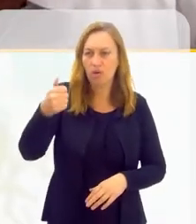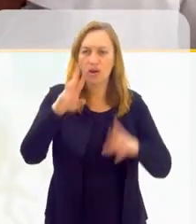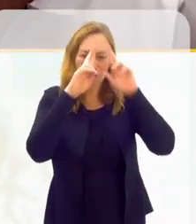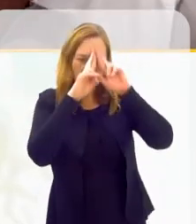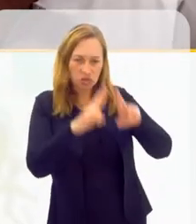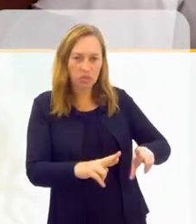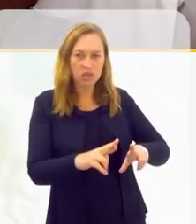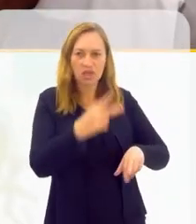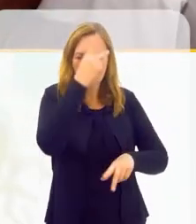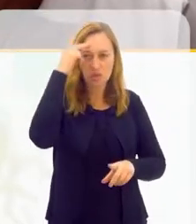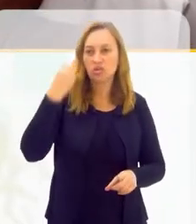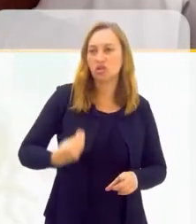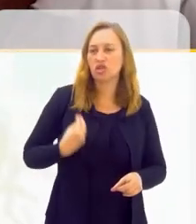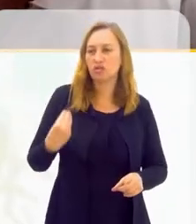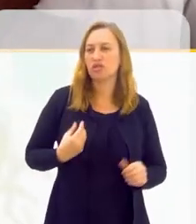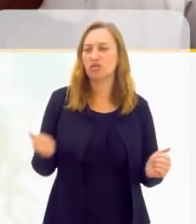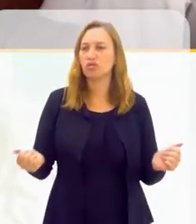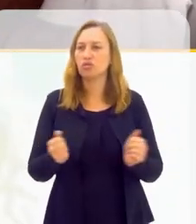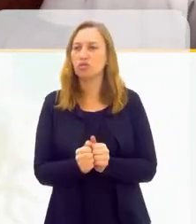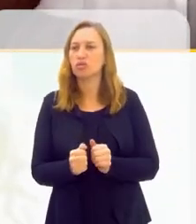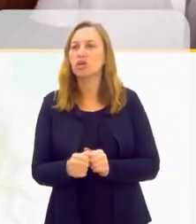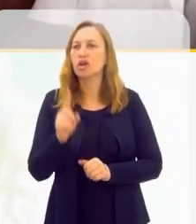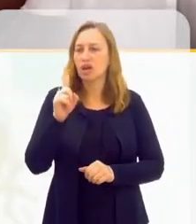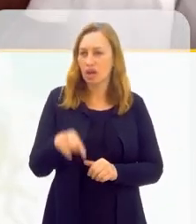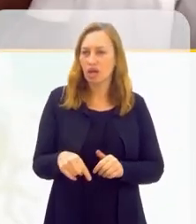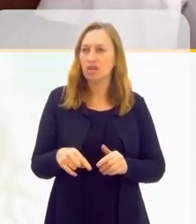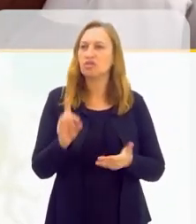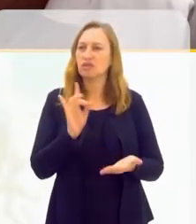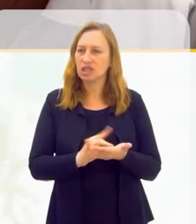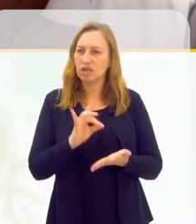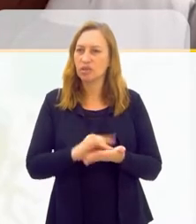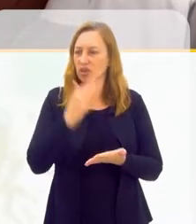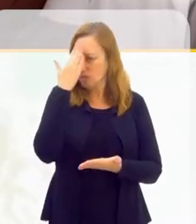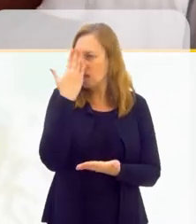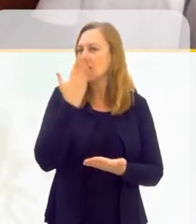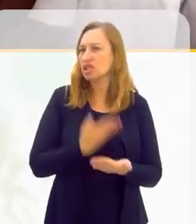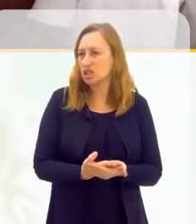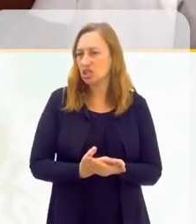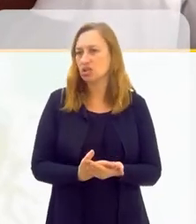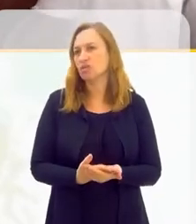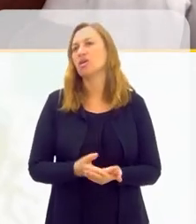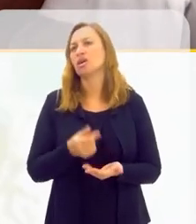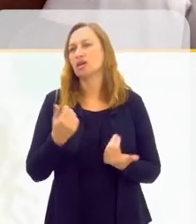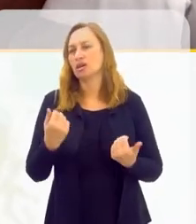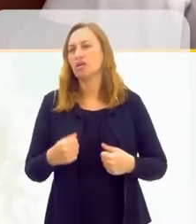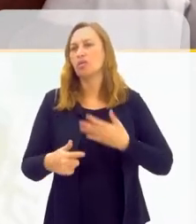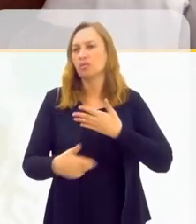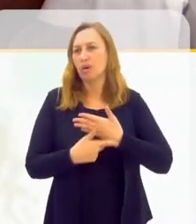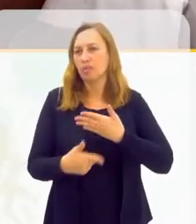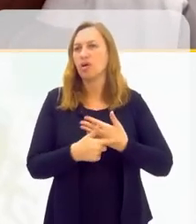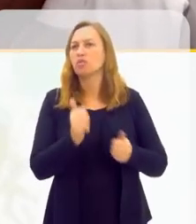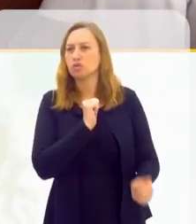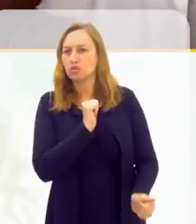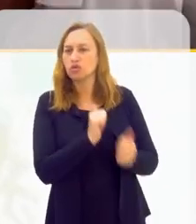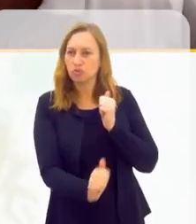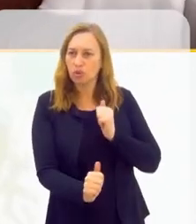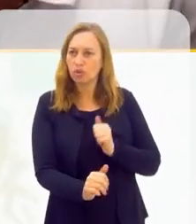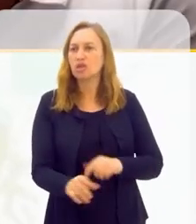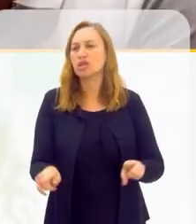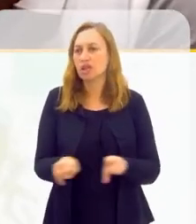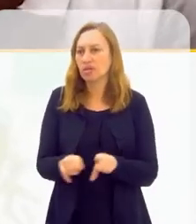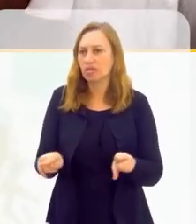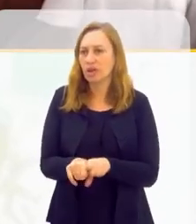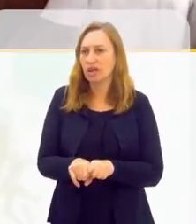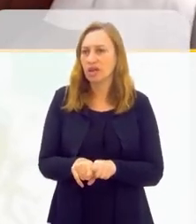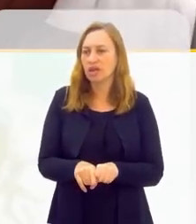mais as pessoas que estão à sua volta. E portanto é esse verdadeiramente que eu acredito que seja ou que deva ser o papel do desporto. E depois